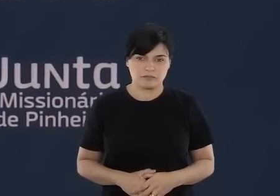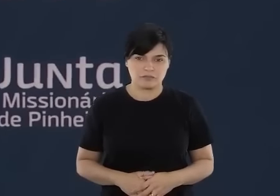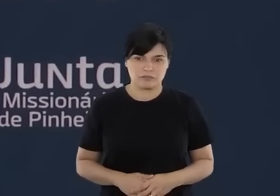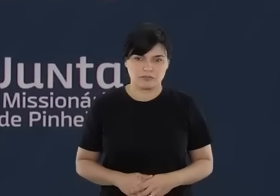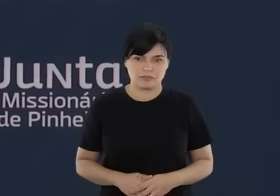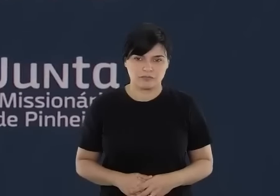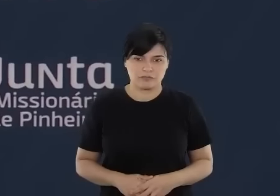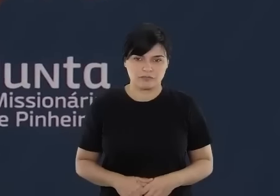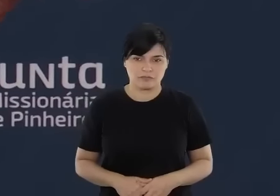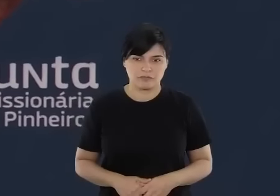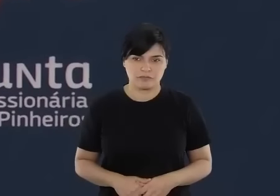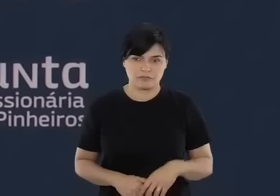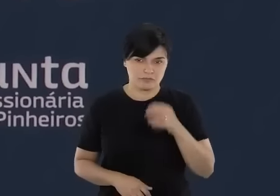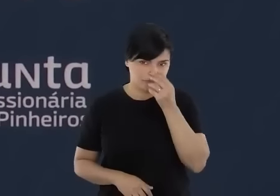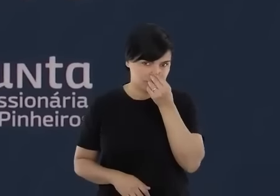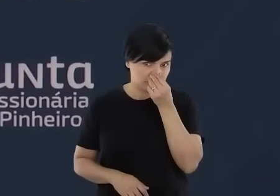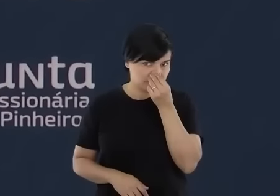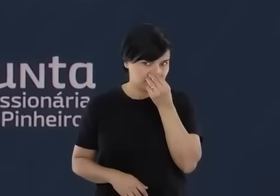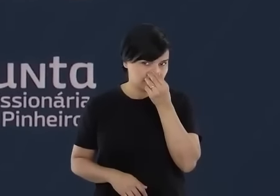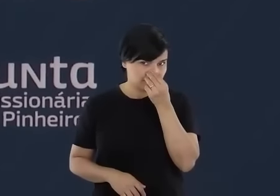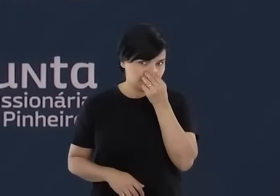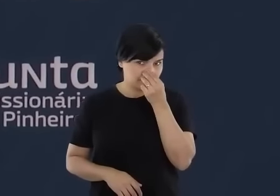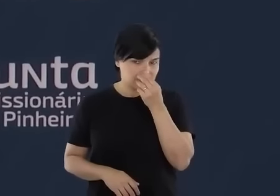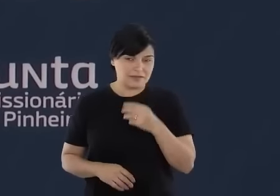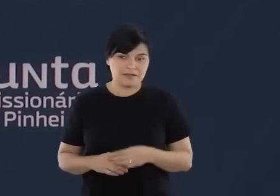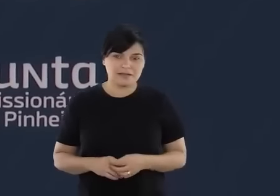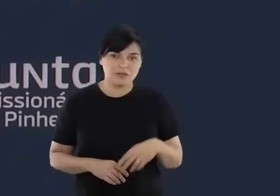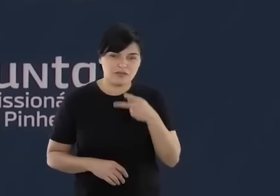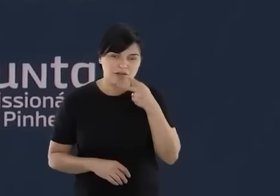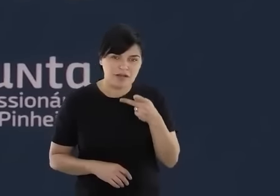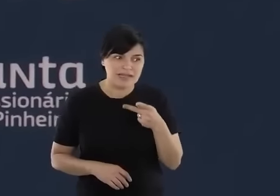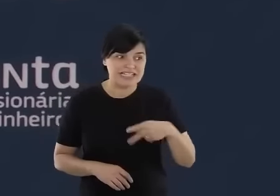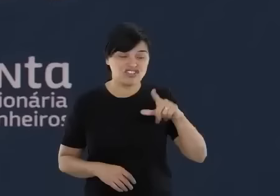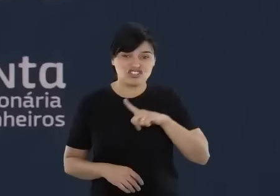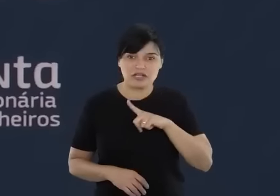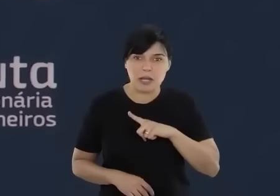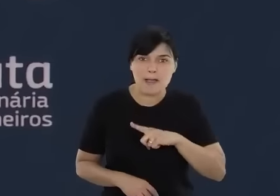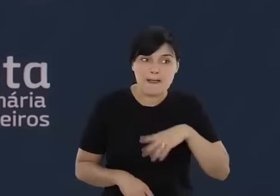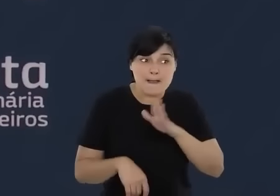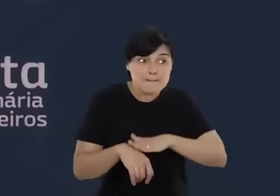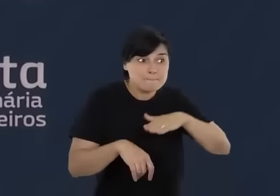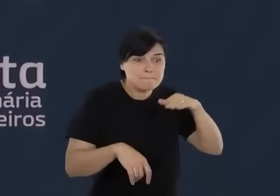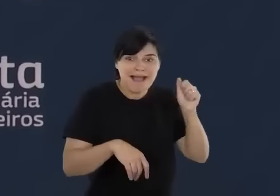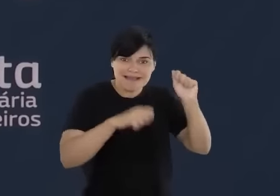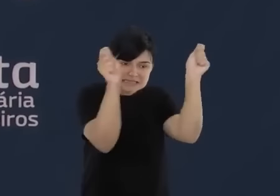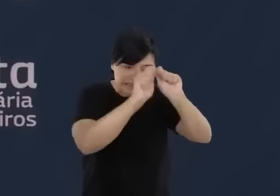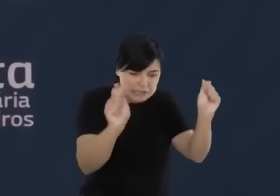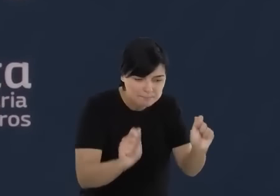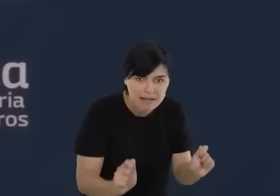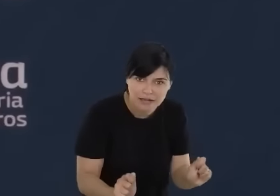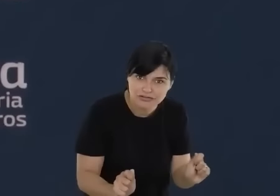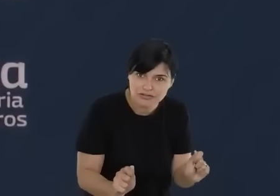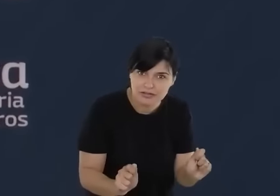meio dia só apino com a lanterna acesa na mão procurando atentamente alguma coisa e quando alguém lhe pergunta o que você procura Diógenes Ele respondeu eu